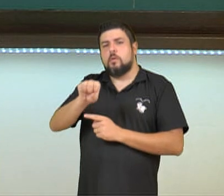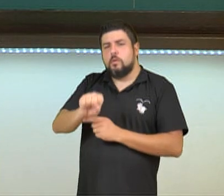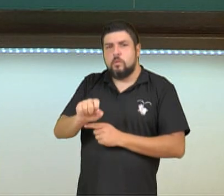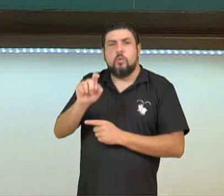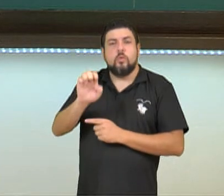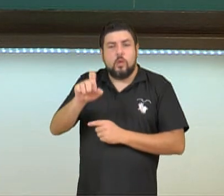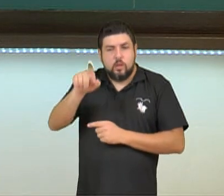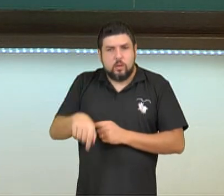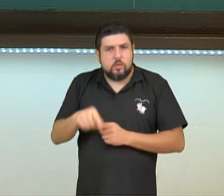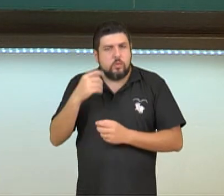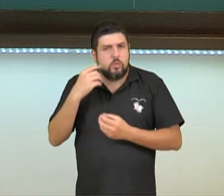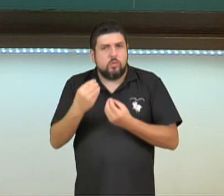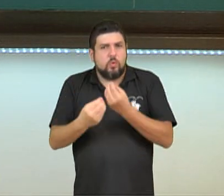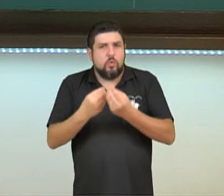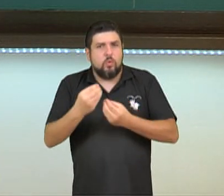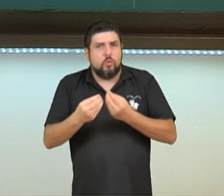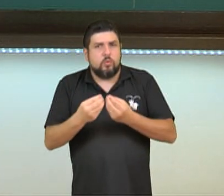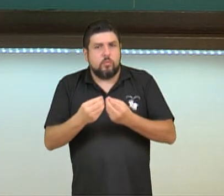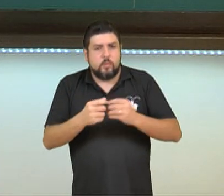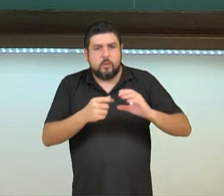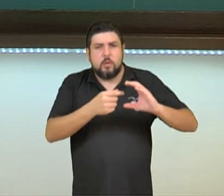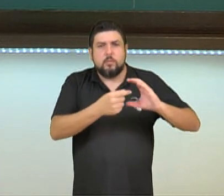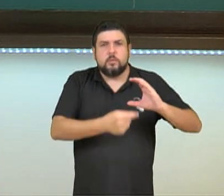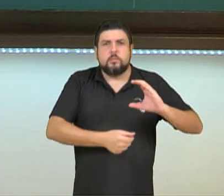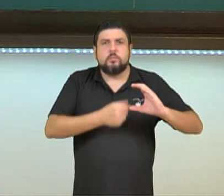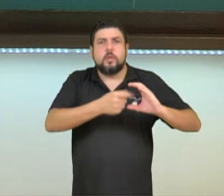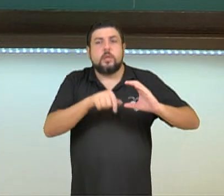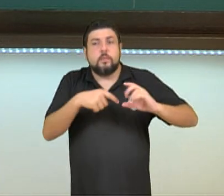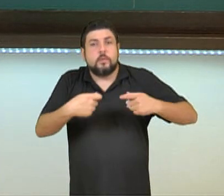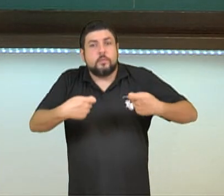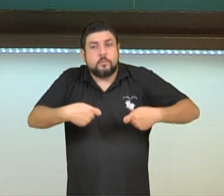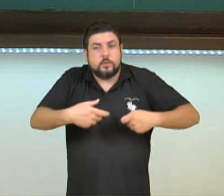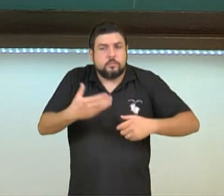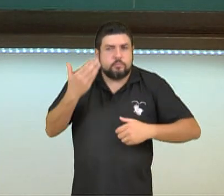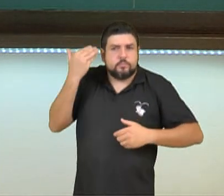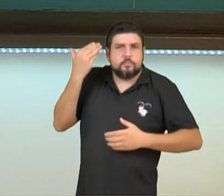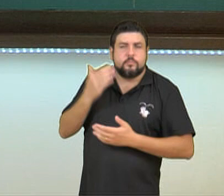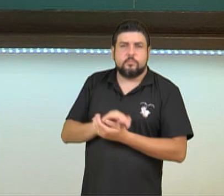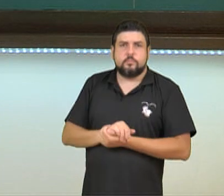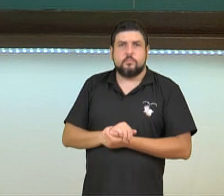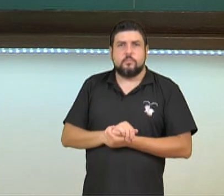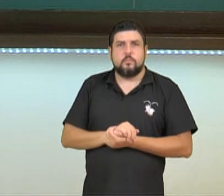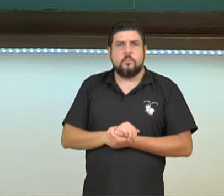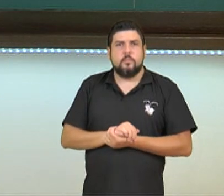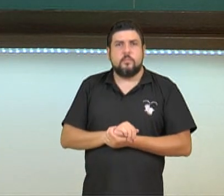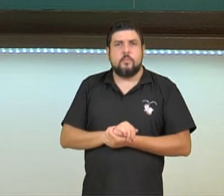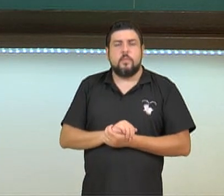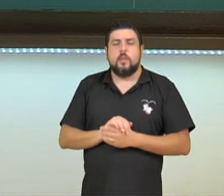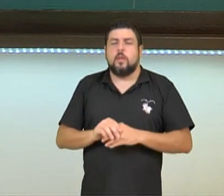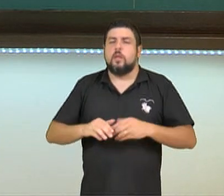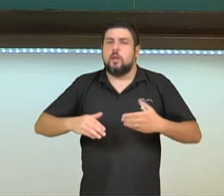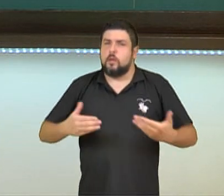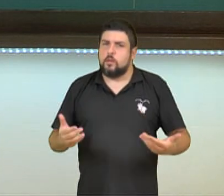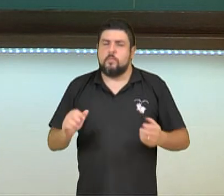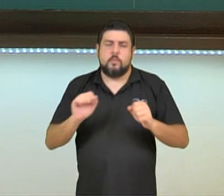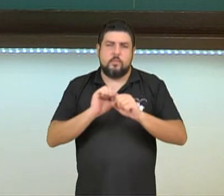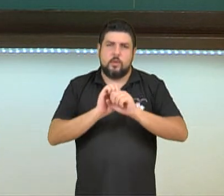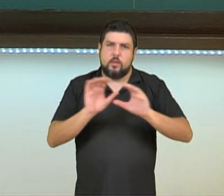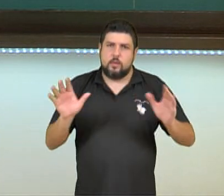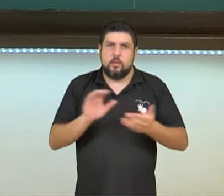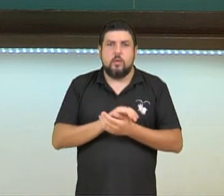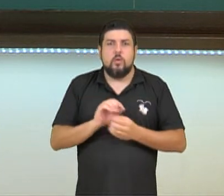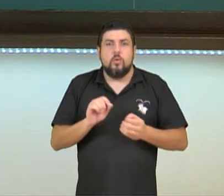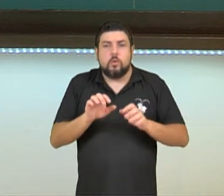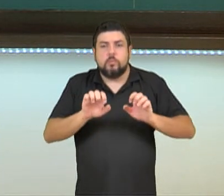engessamento para o tão famigerado capitalismo necessário da época. E claro, com essa melhoria da infraestrutura